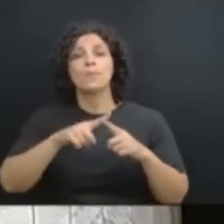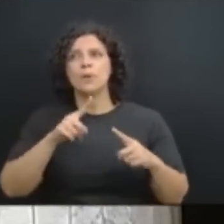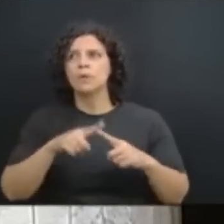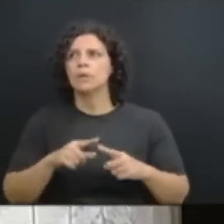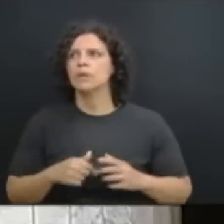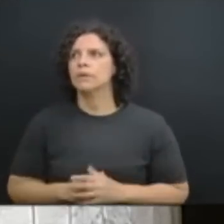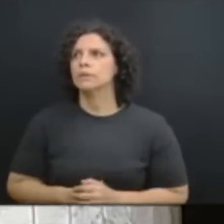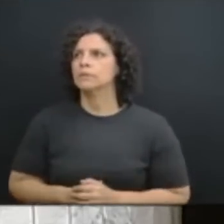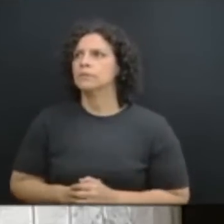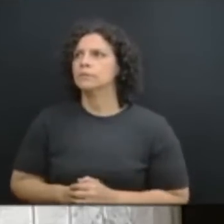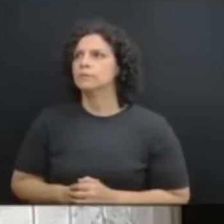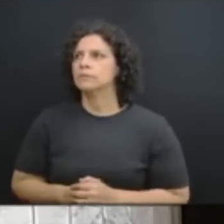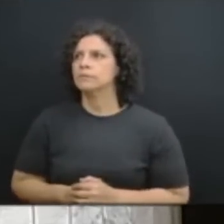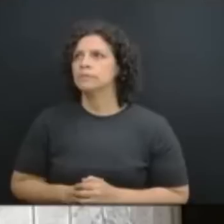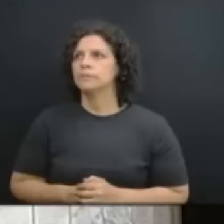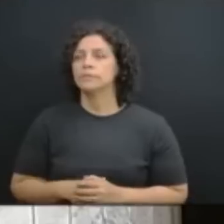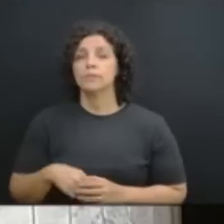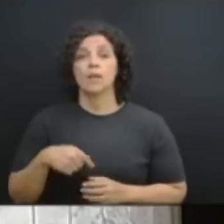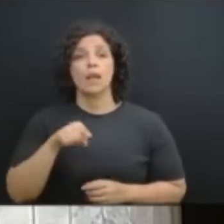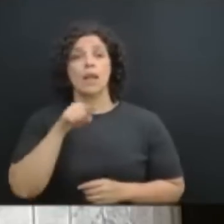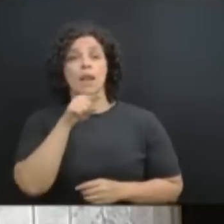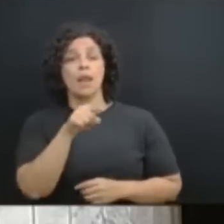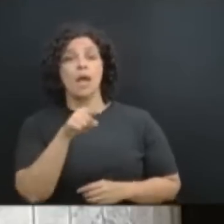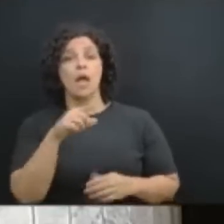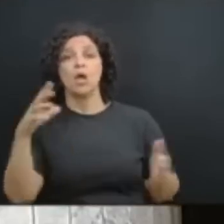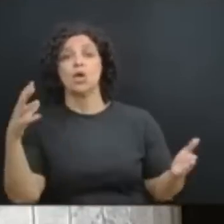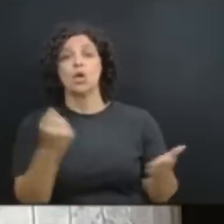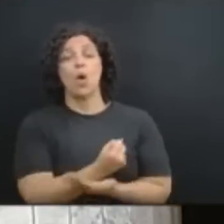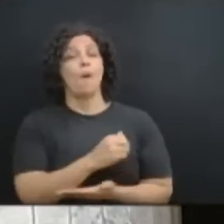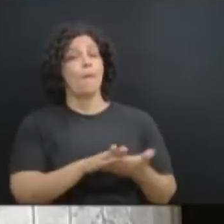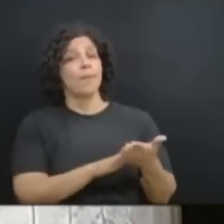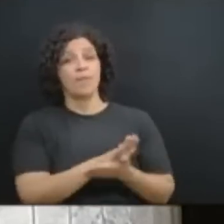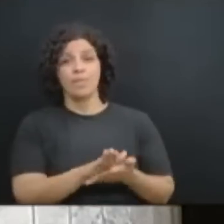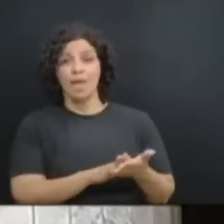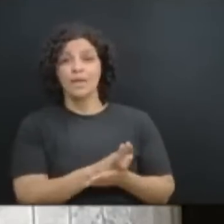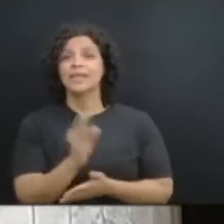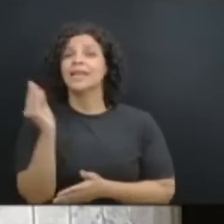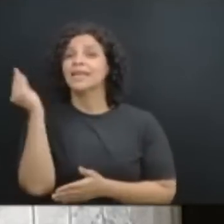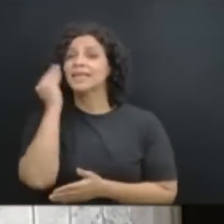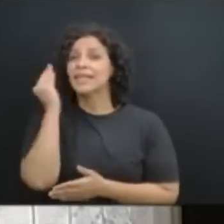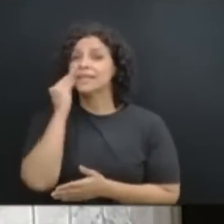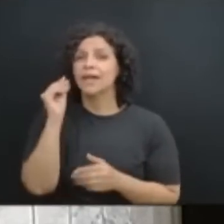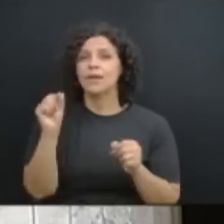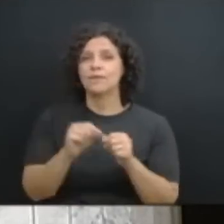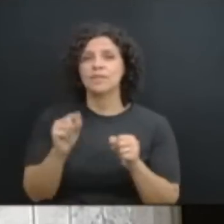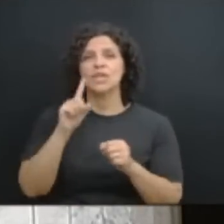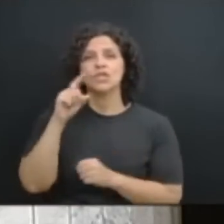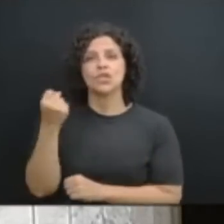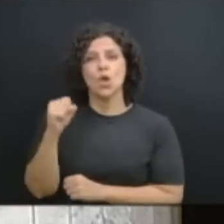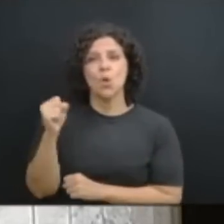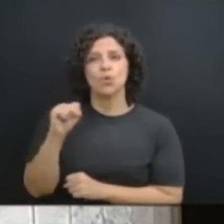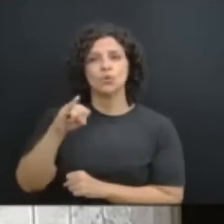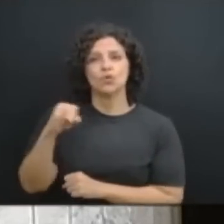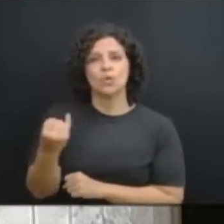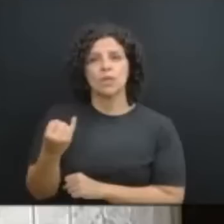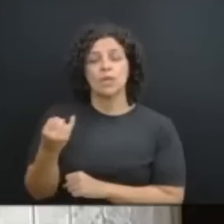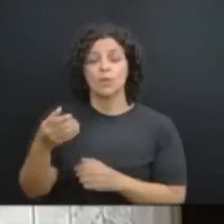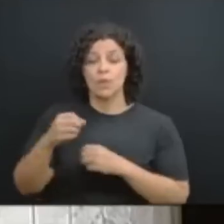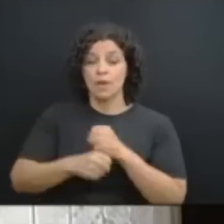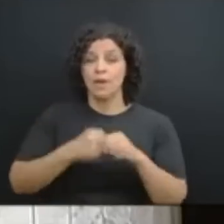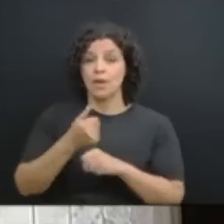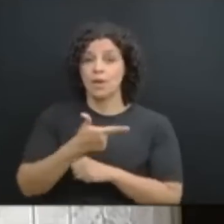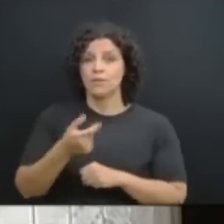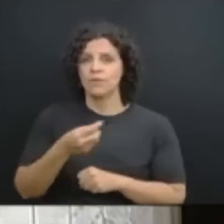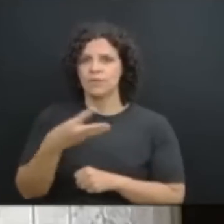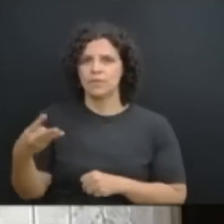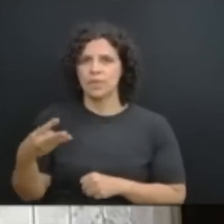porque não recebemos um golpe que foi tentado no dia 8 de janeiro deste mesmo ano.